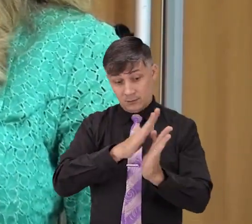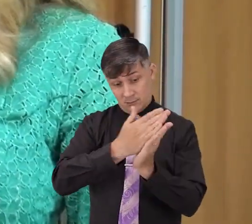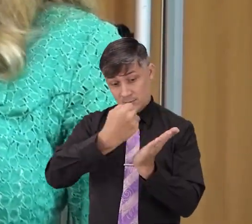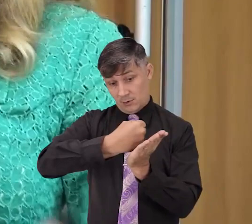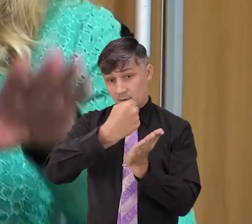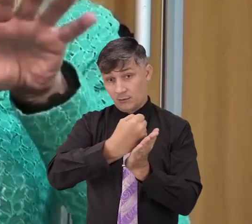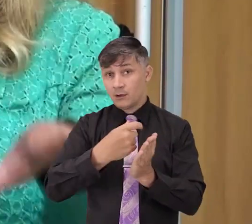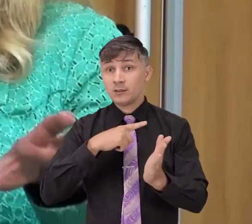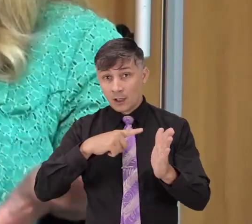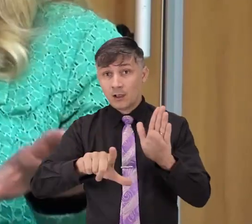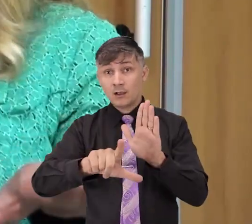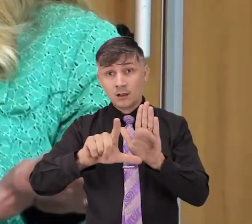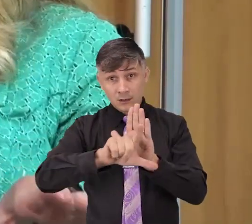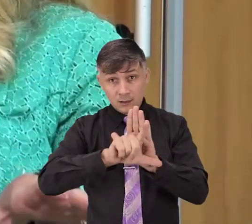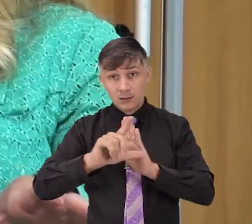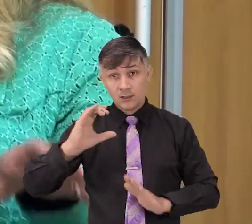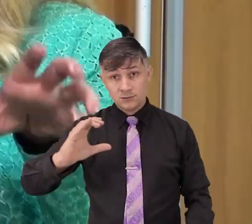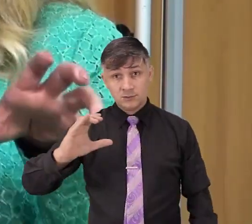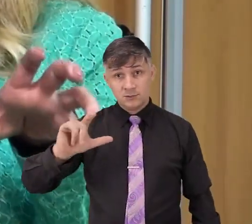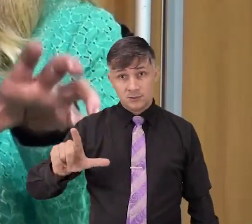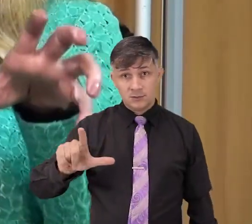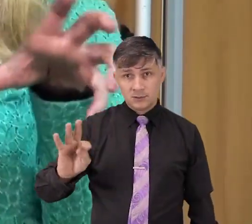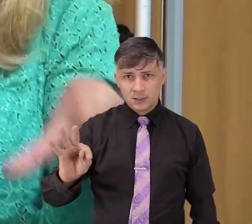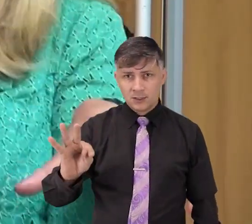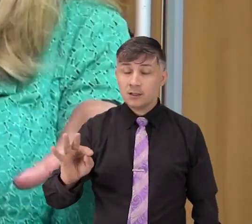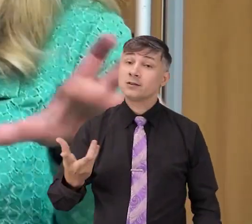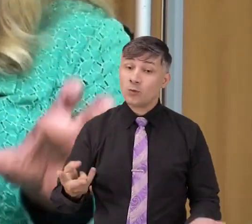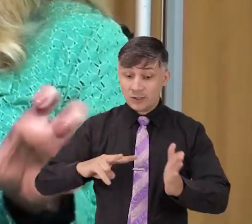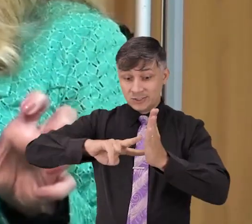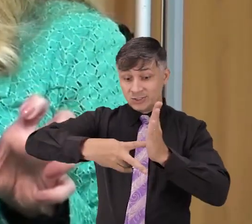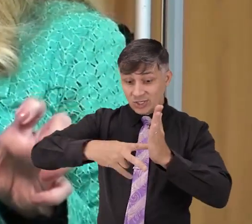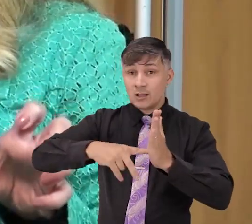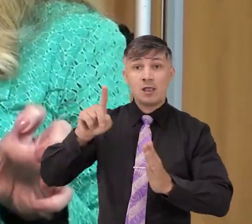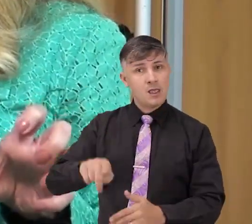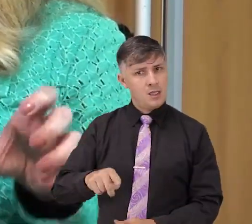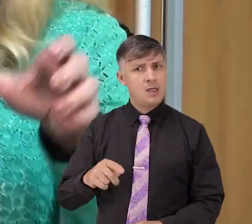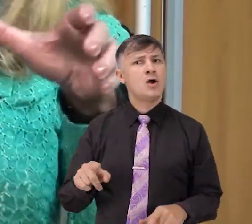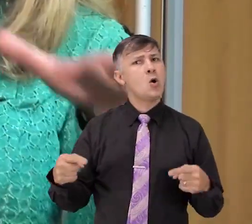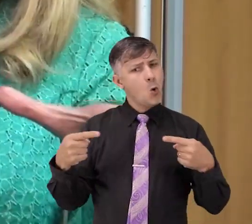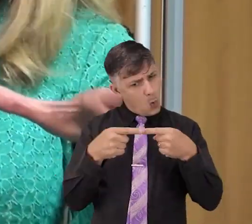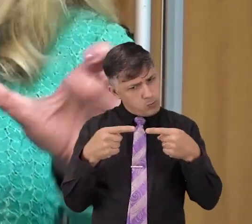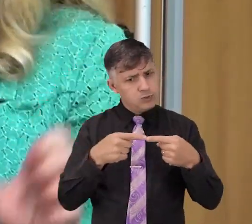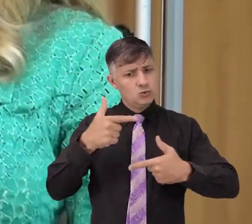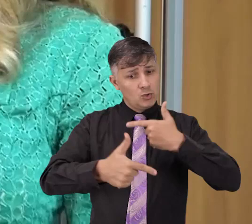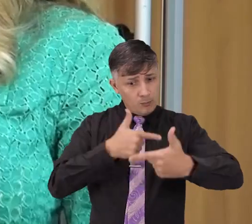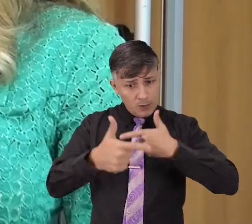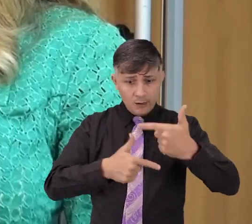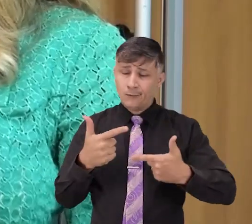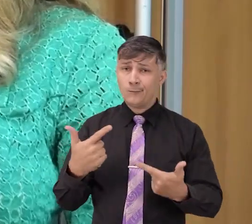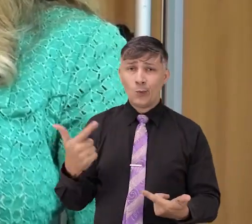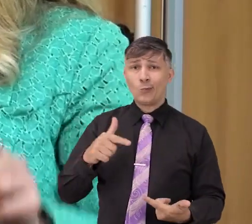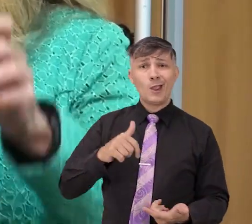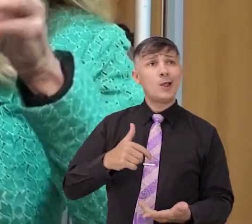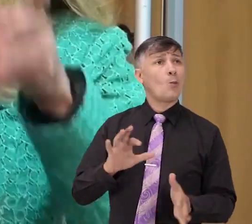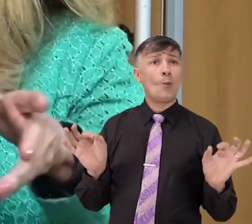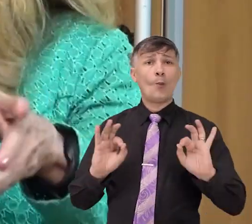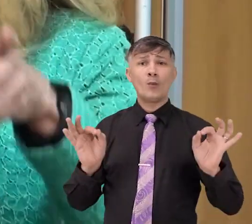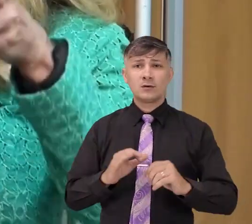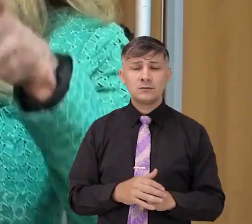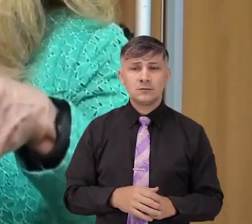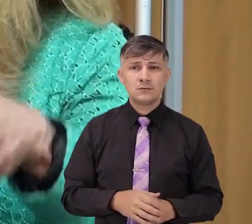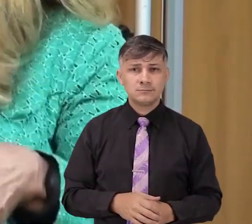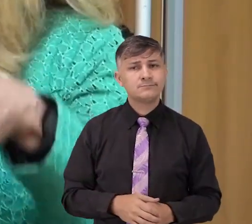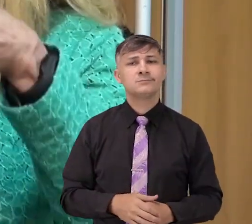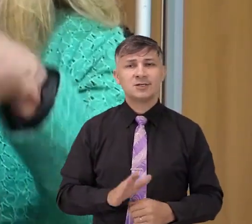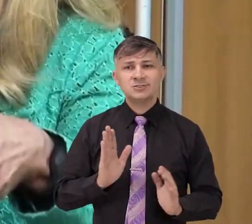CLT. Então, o sindicato é uma fonte que, para o trabalhador que está ali sendo dispensado, né,